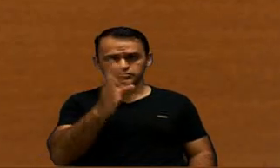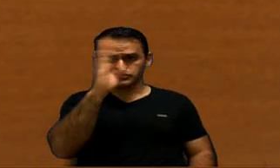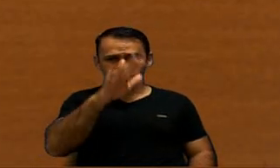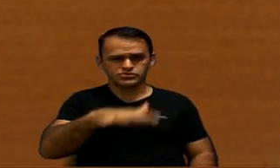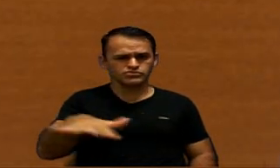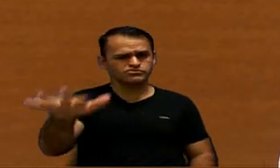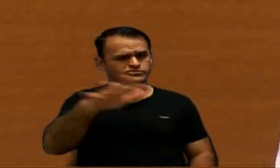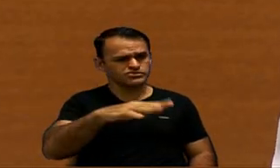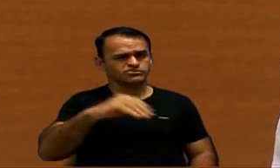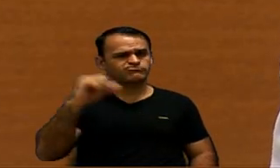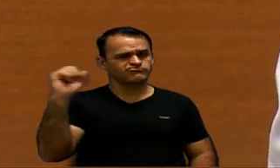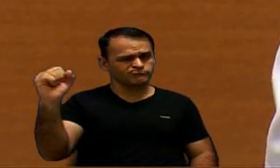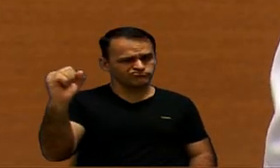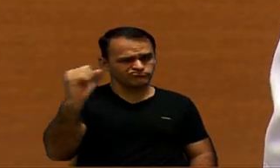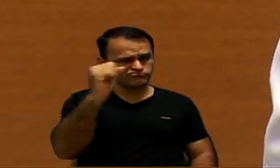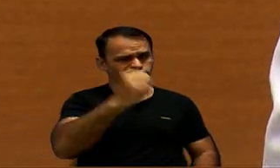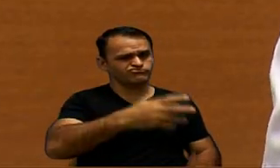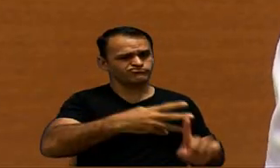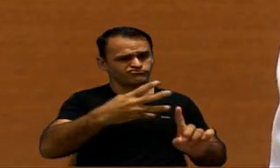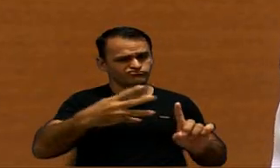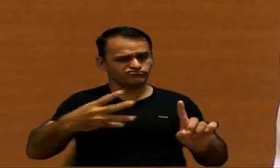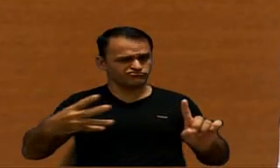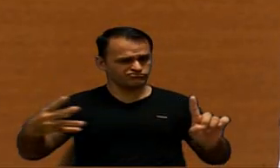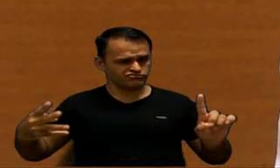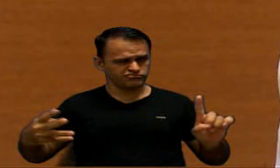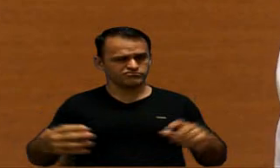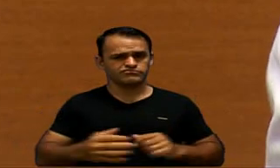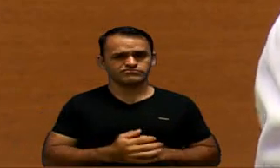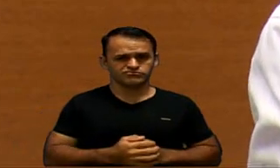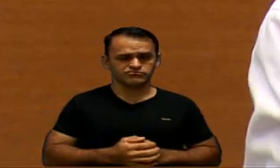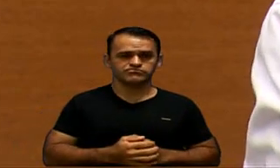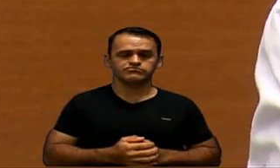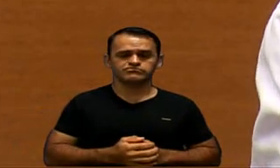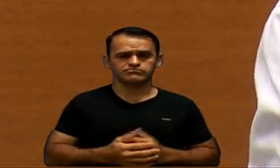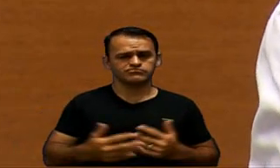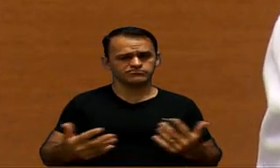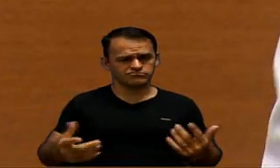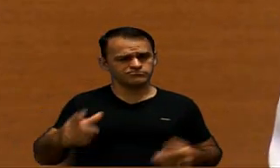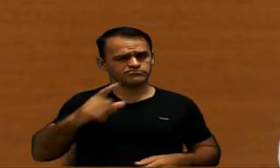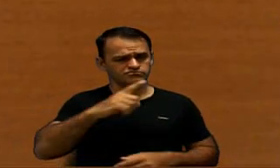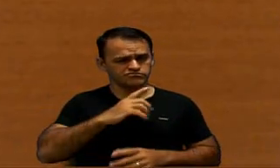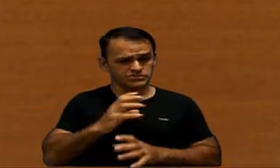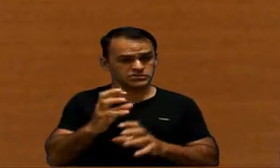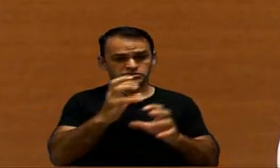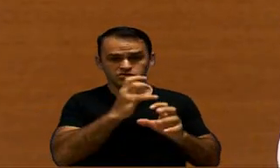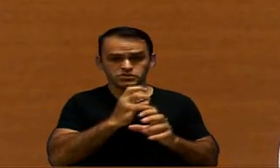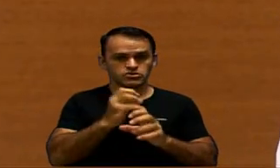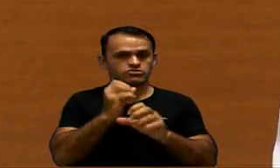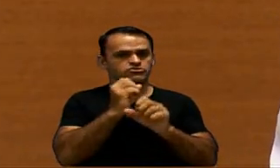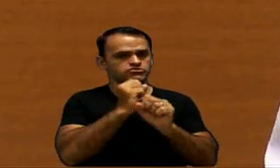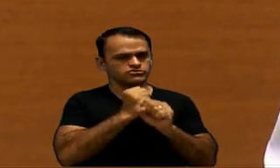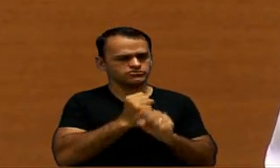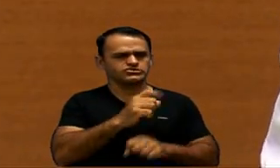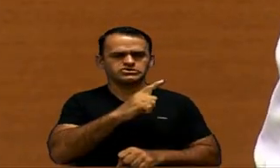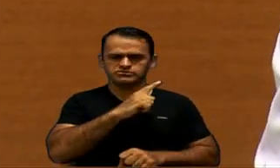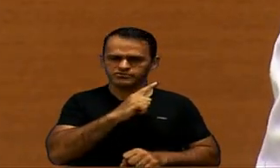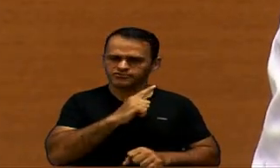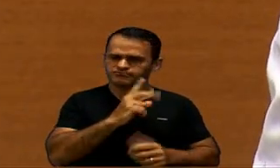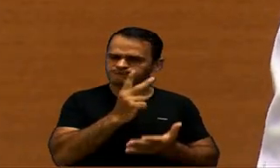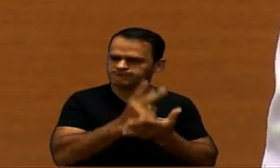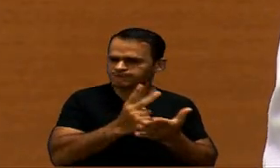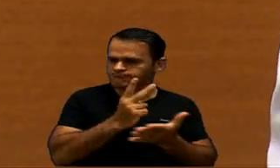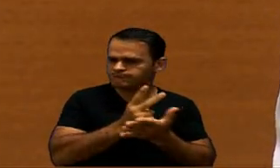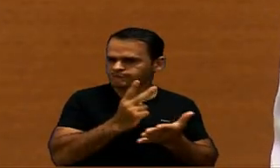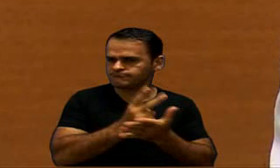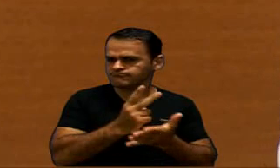que mais mata as LGBTs. Estamos ainda à frente. É um dado terrível, mas permanece